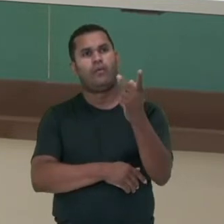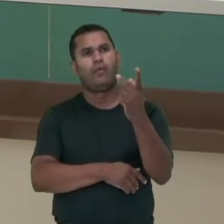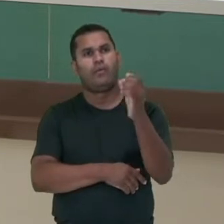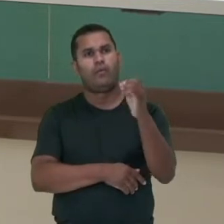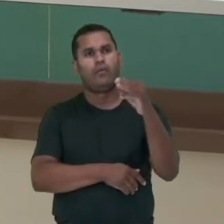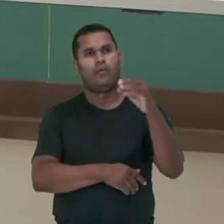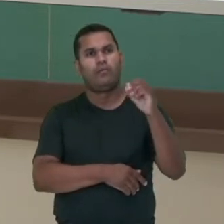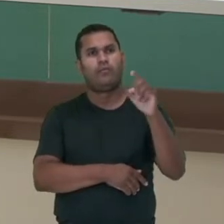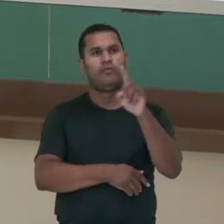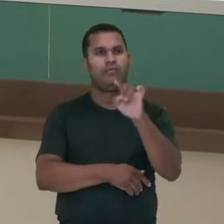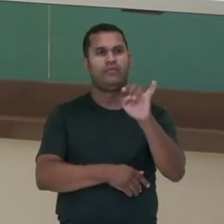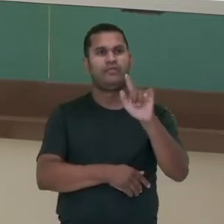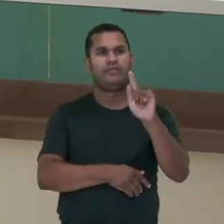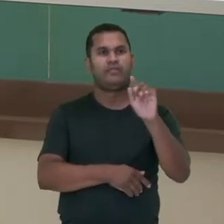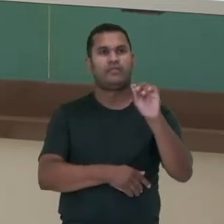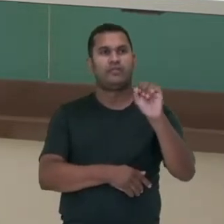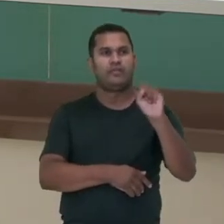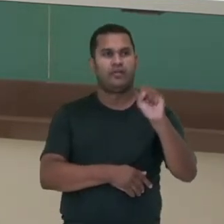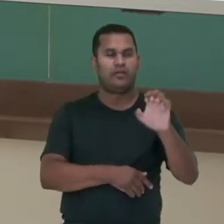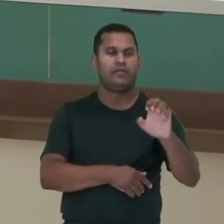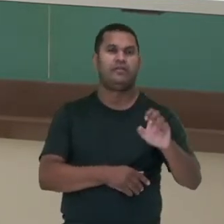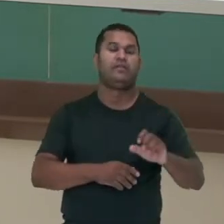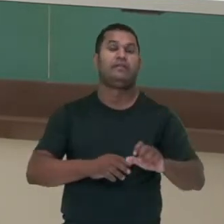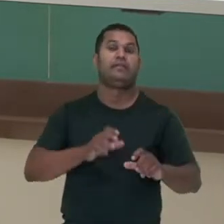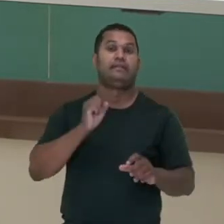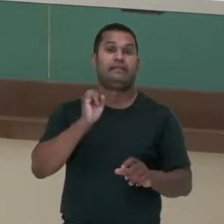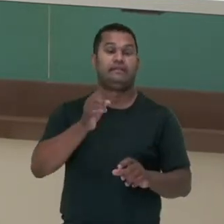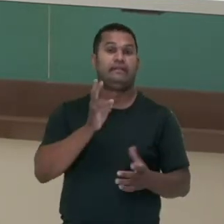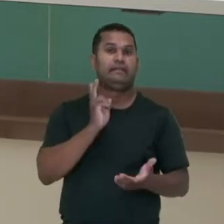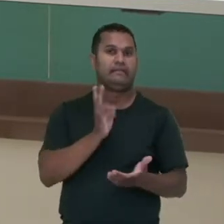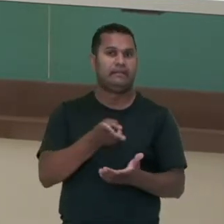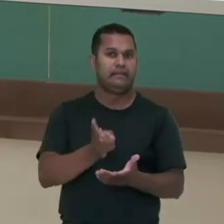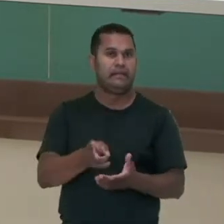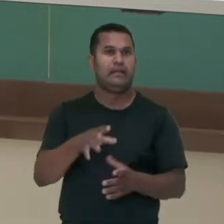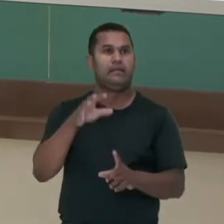elas, na presença de um alelo dominante vindo de pai ou de mãe,